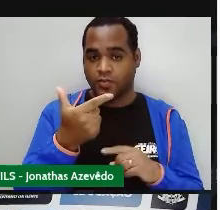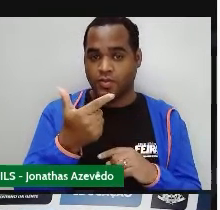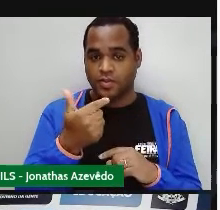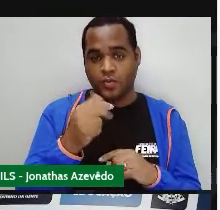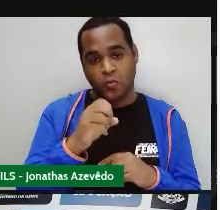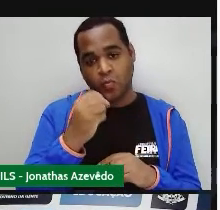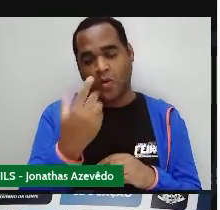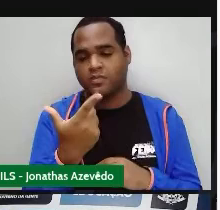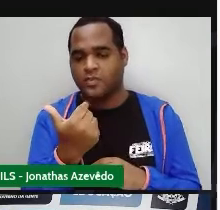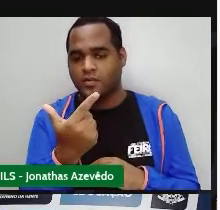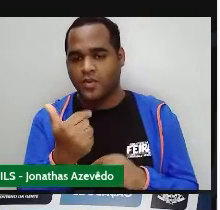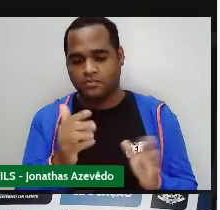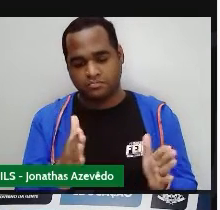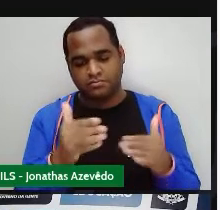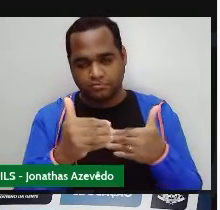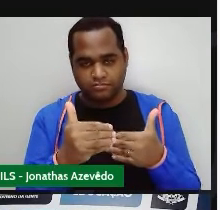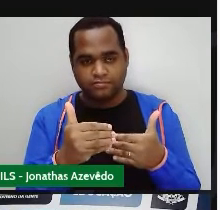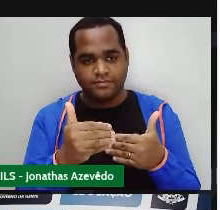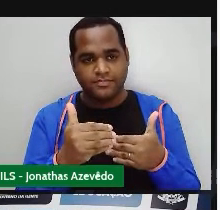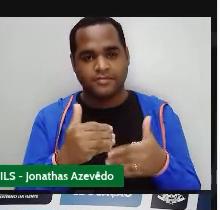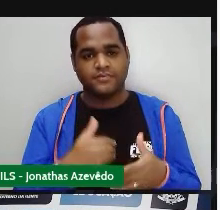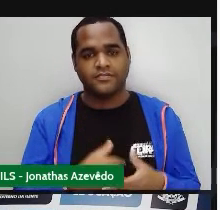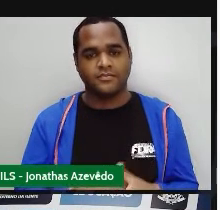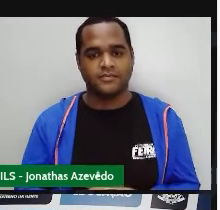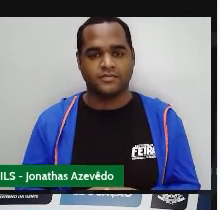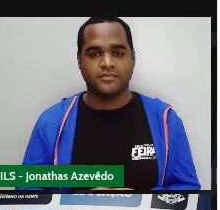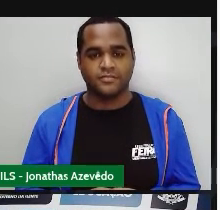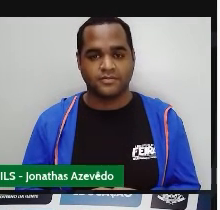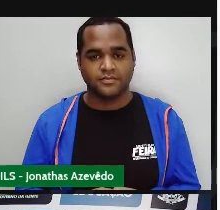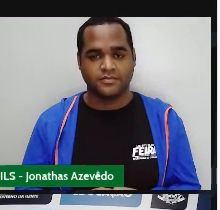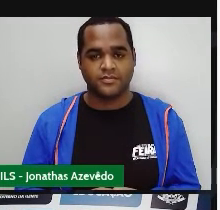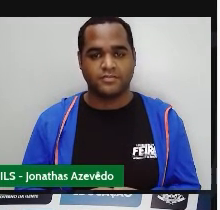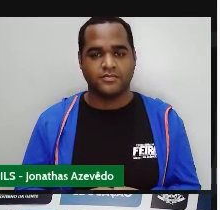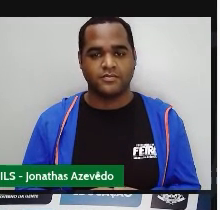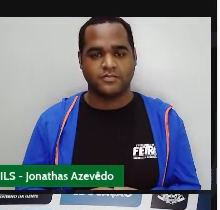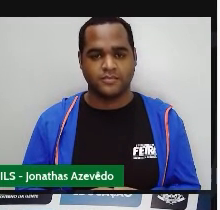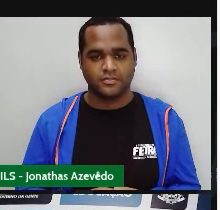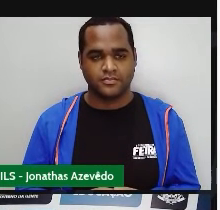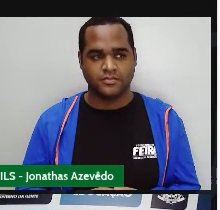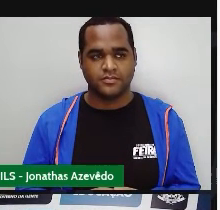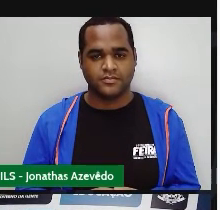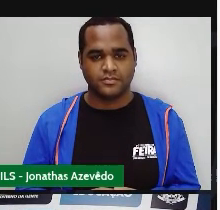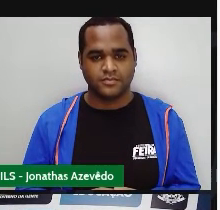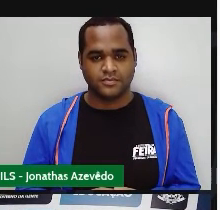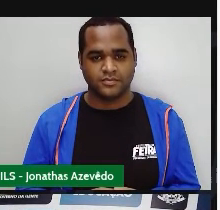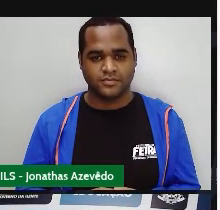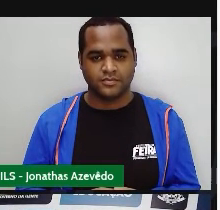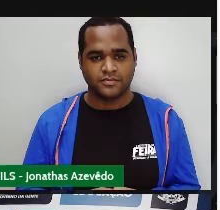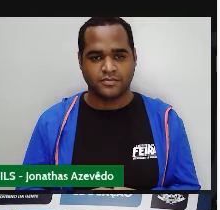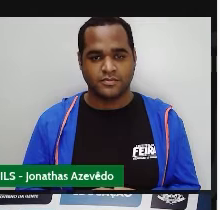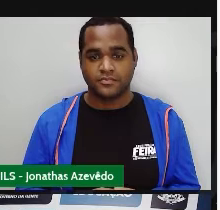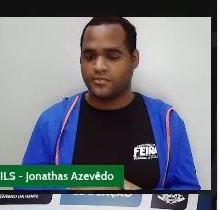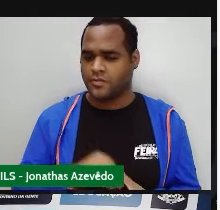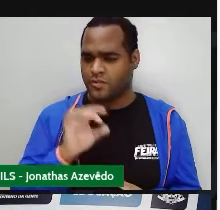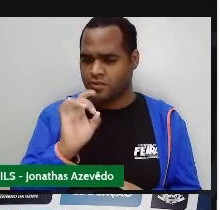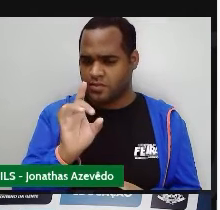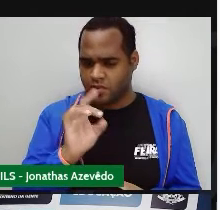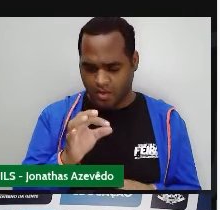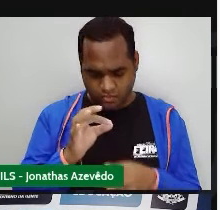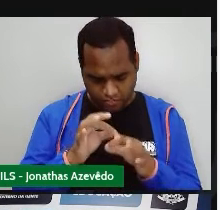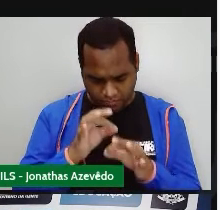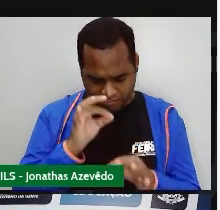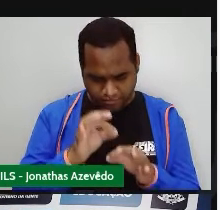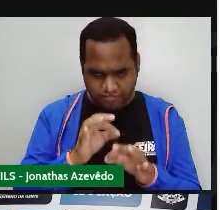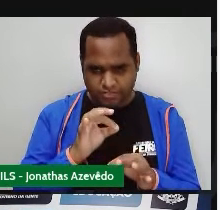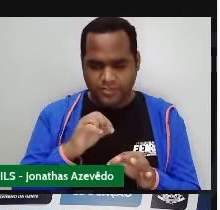12 ow 12 x cubos é só que não só tem a quantidade de Canudos para